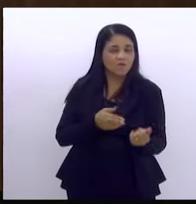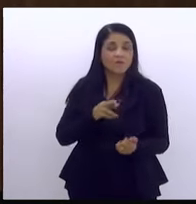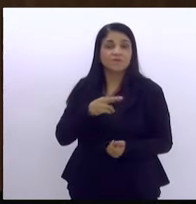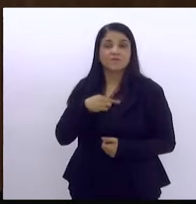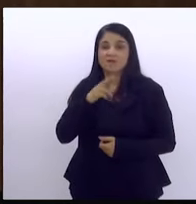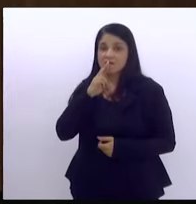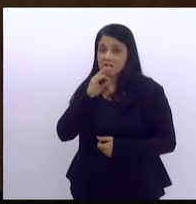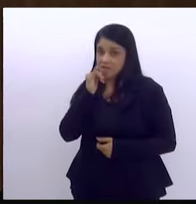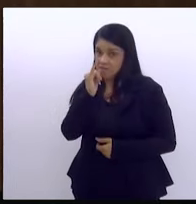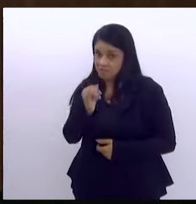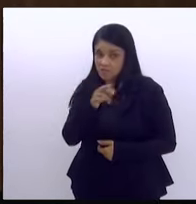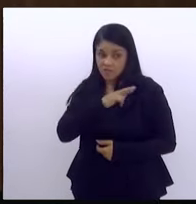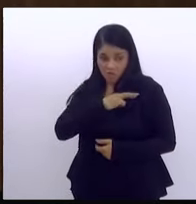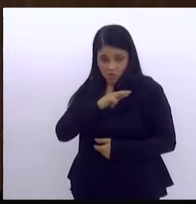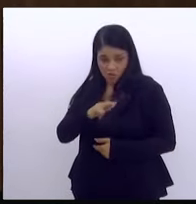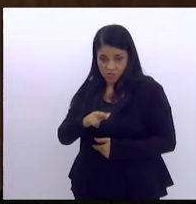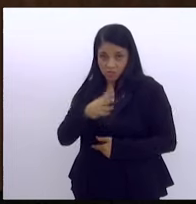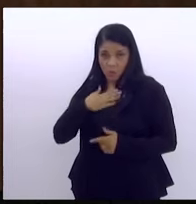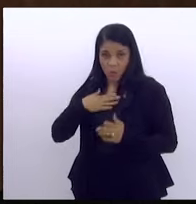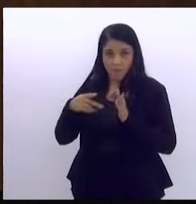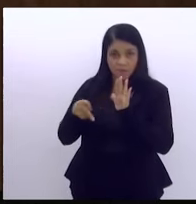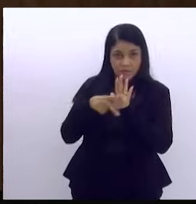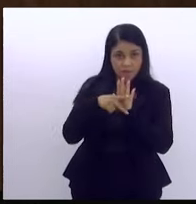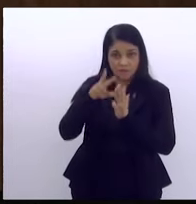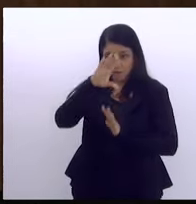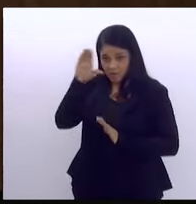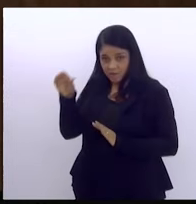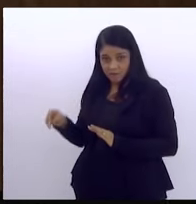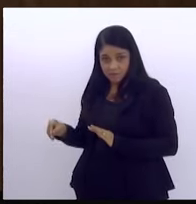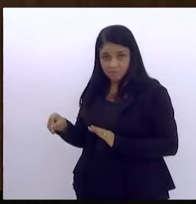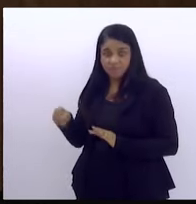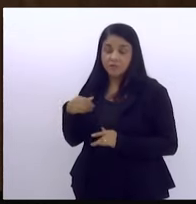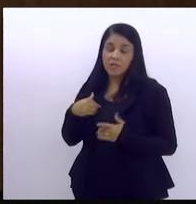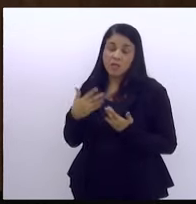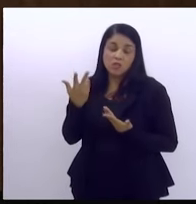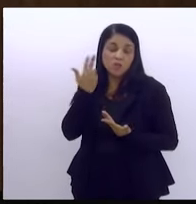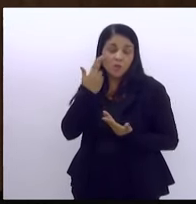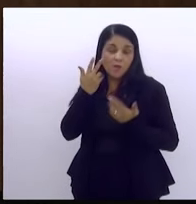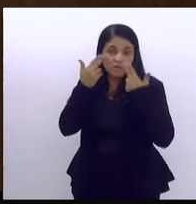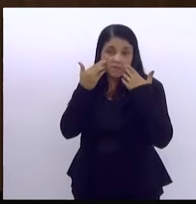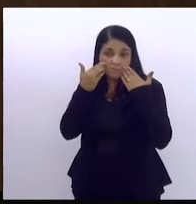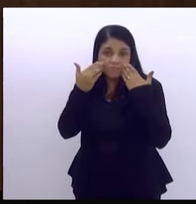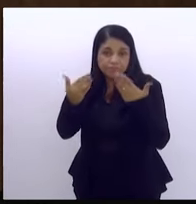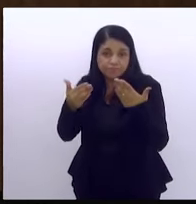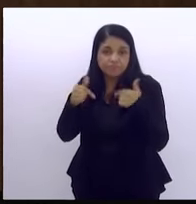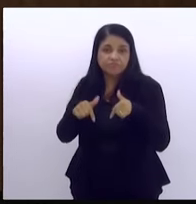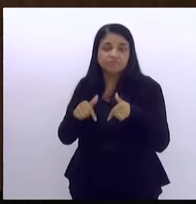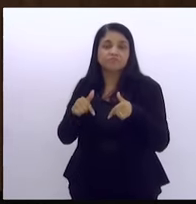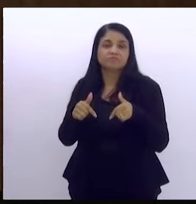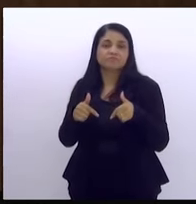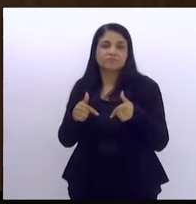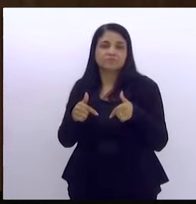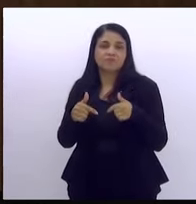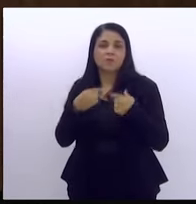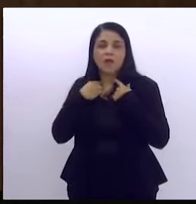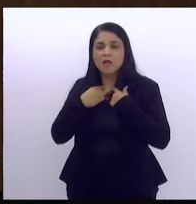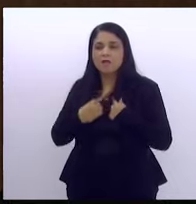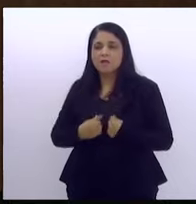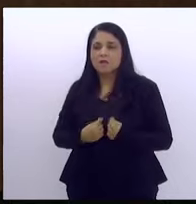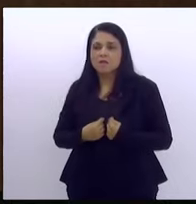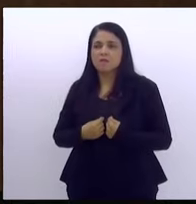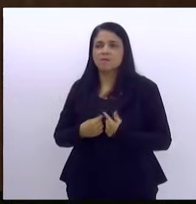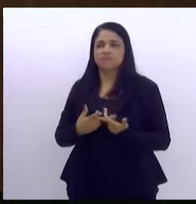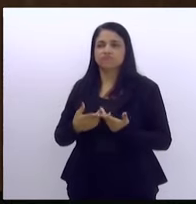matriz africana, geralmente é comum você expressar essa religião, seja portando uma guia, seja